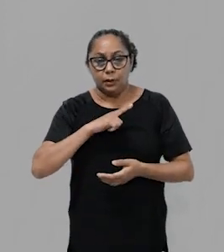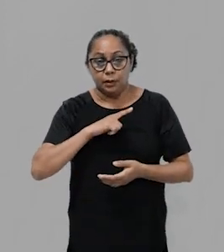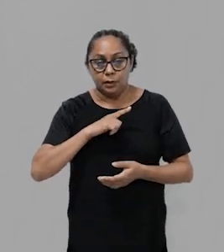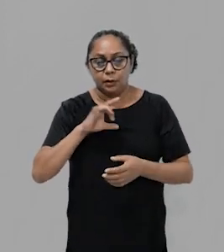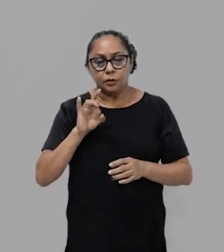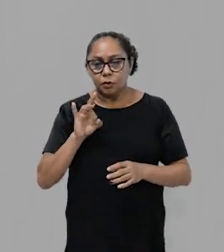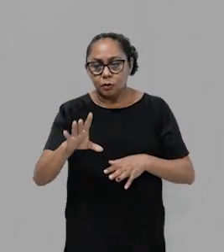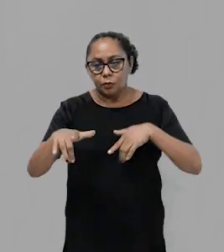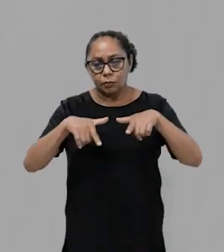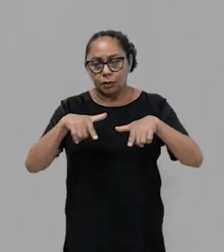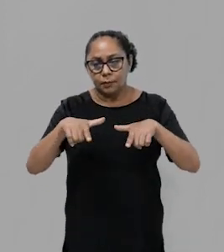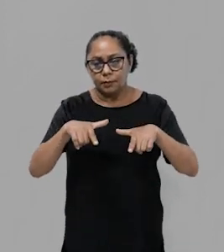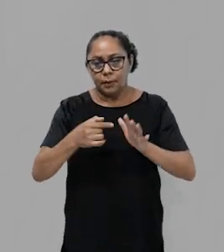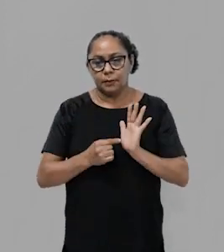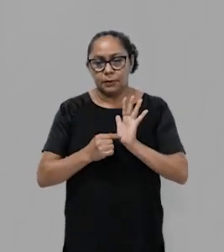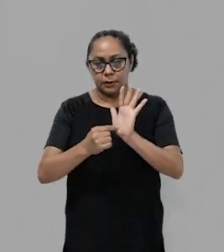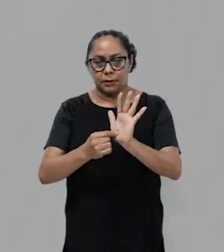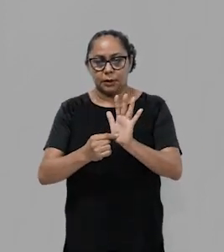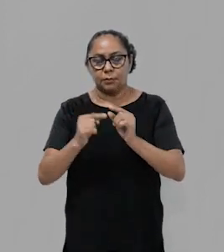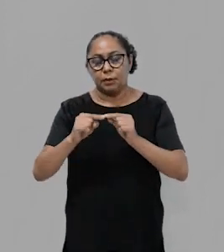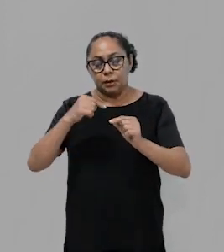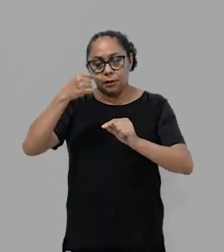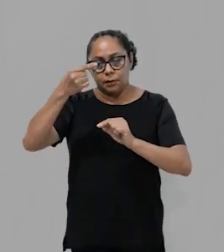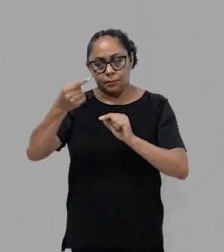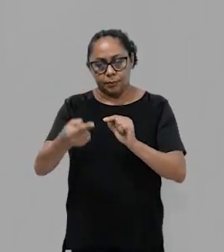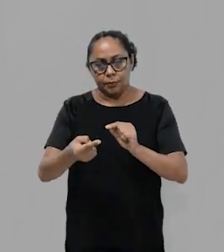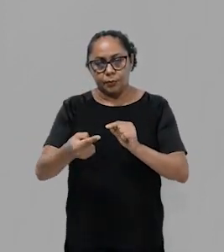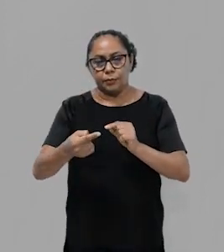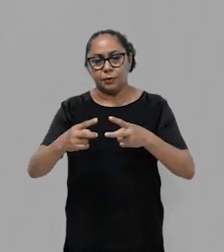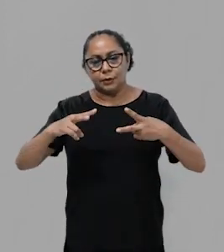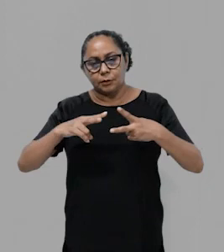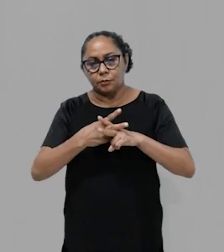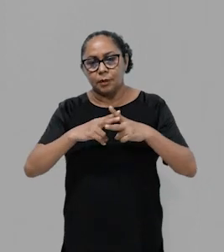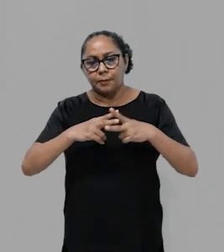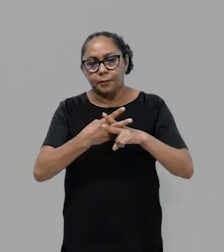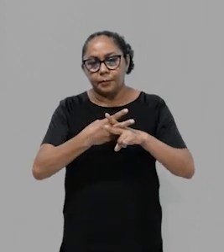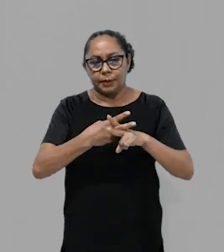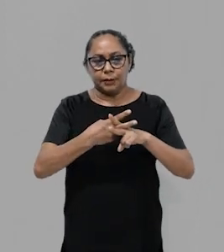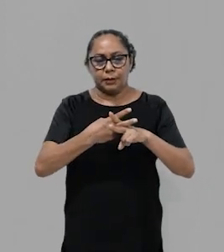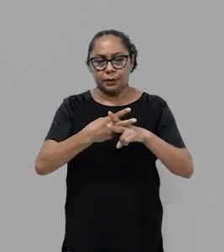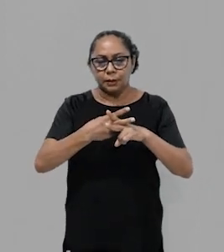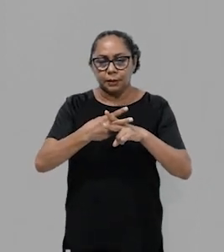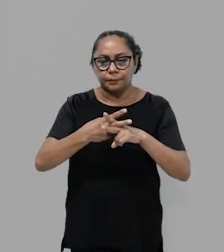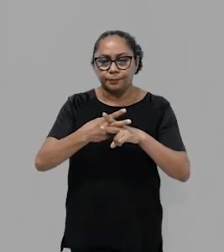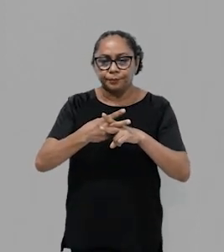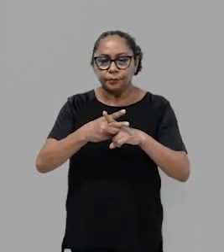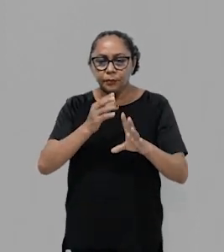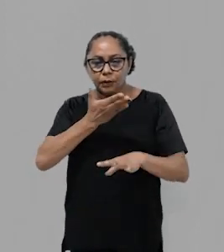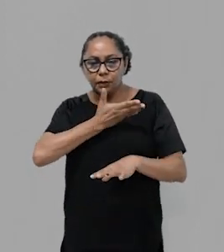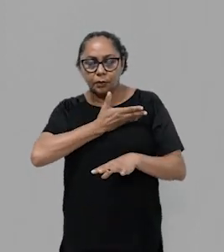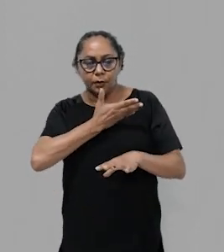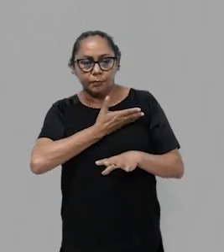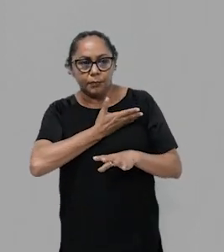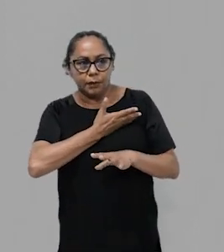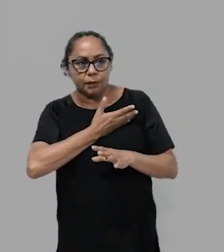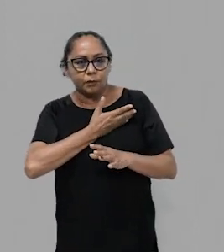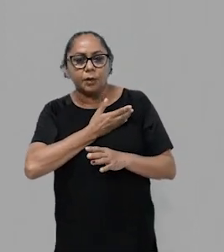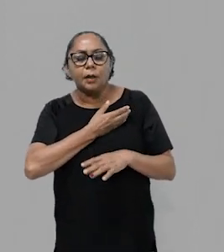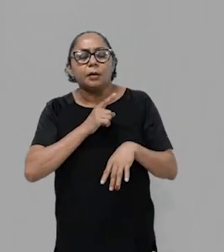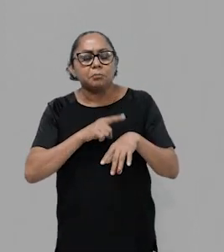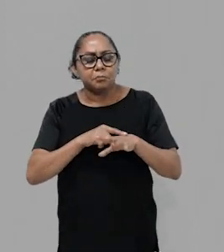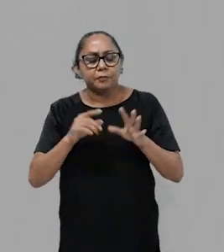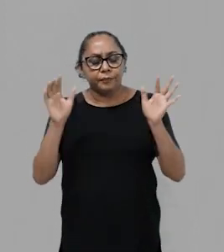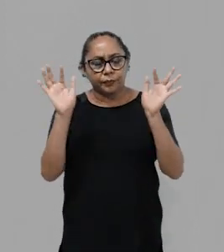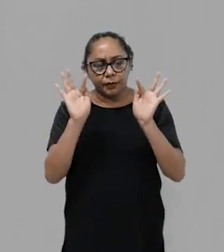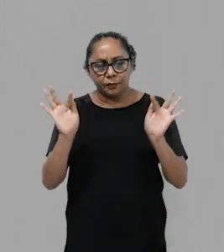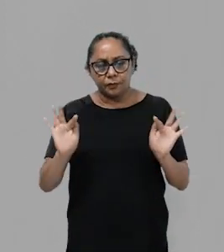dele. Em um momento da vida, depois de uma briga com Gauguin, que eles eram parceiros, no momento mais feliz, ele desenha os girassóis, e à